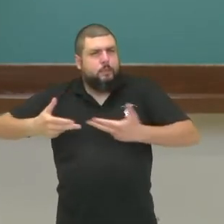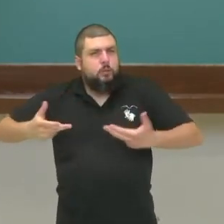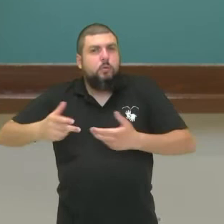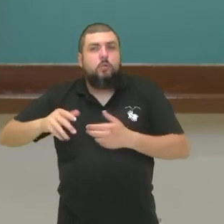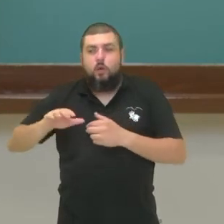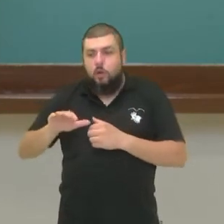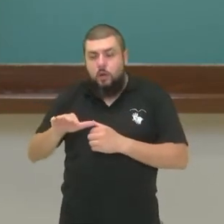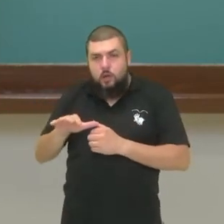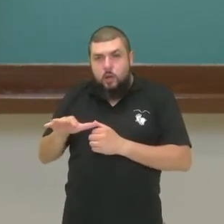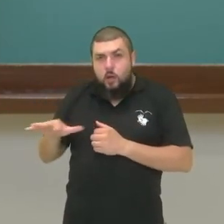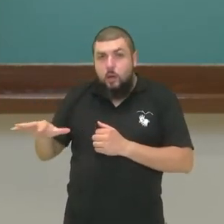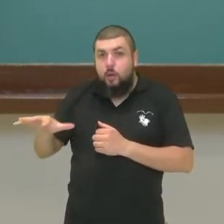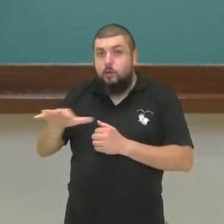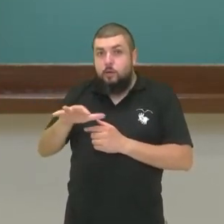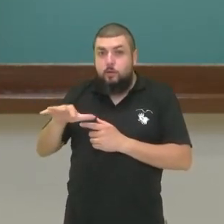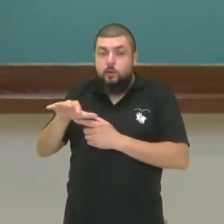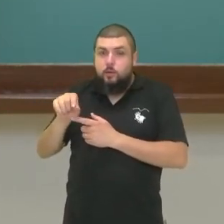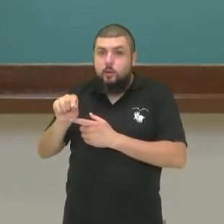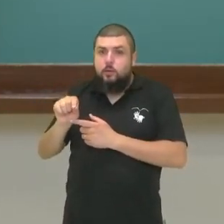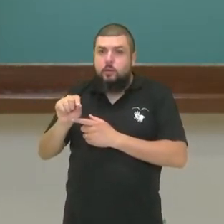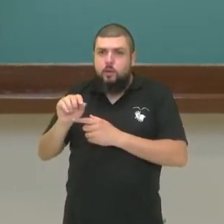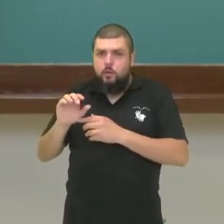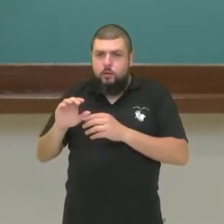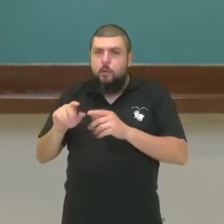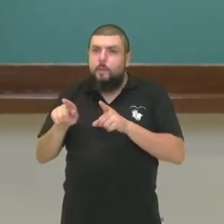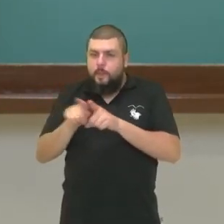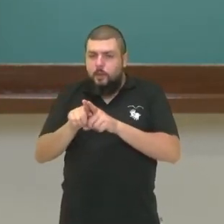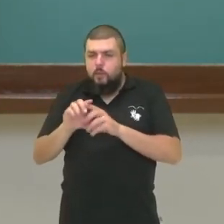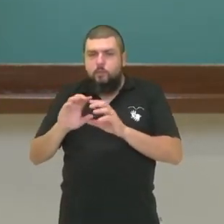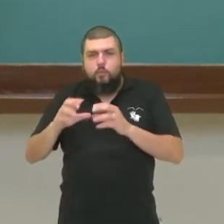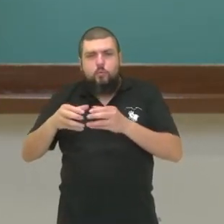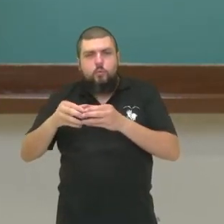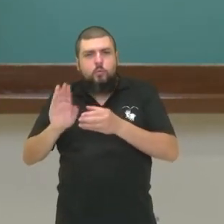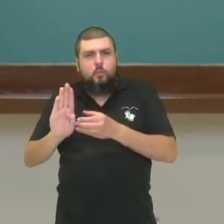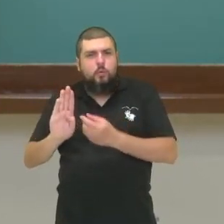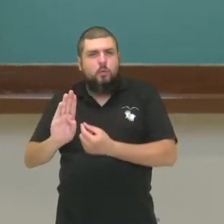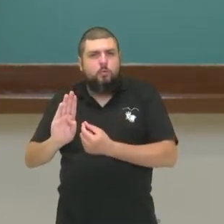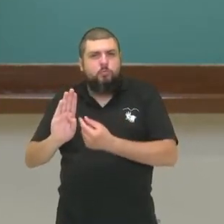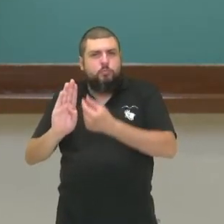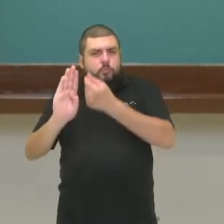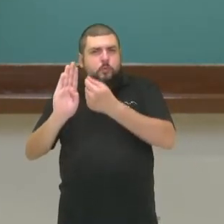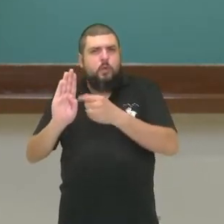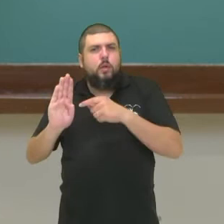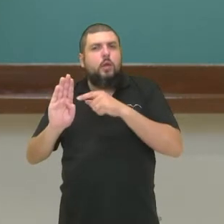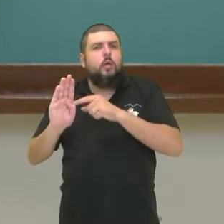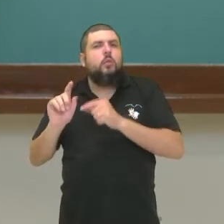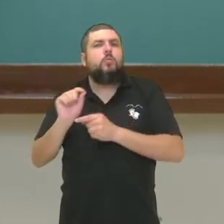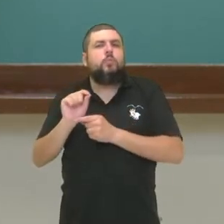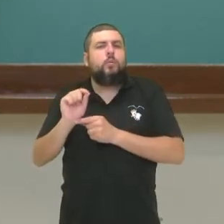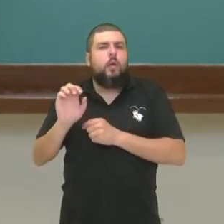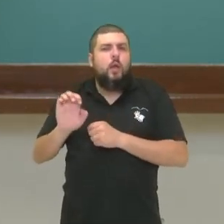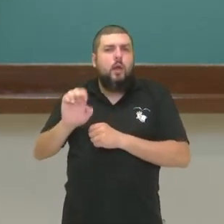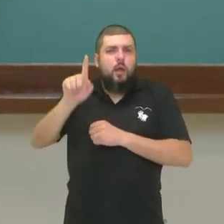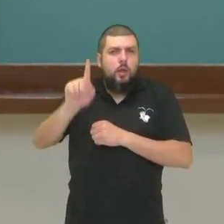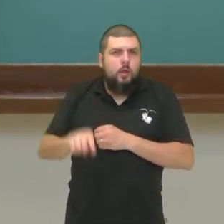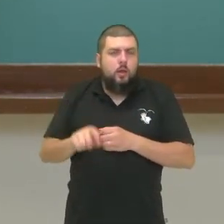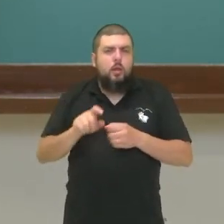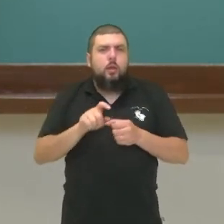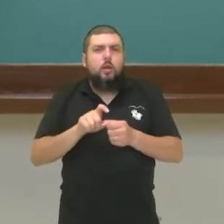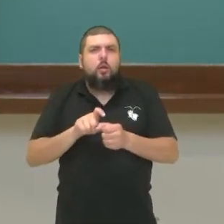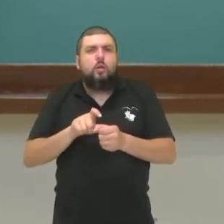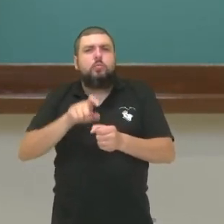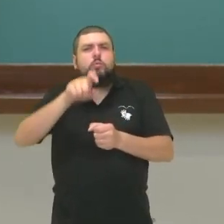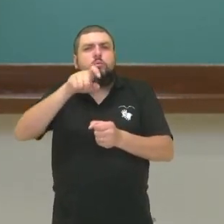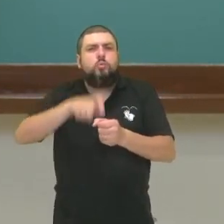nobreza, juntamente com os burgueses, que eram os donos, né, dos engenhos, né,